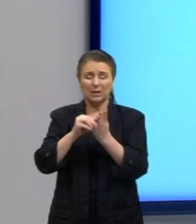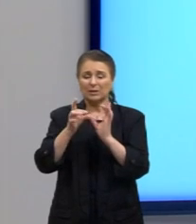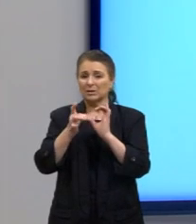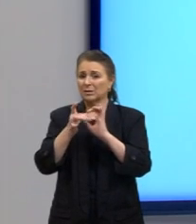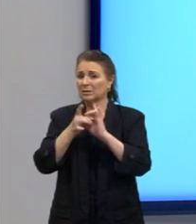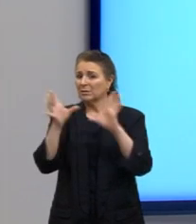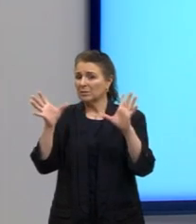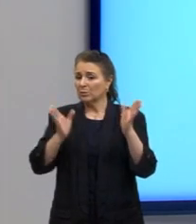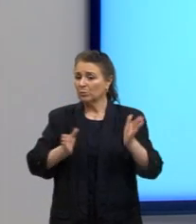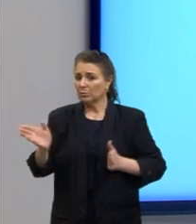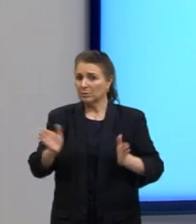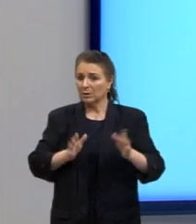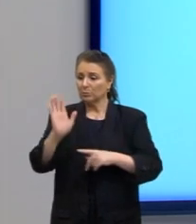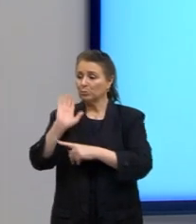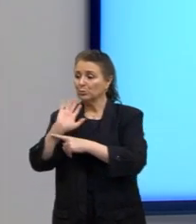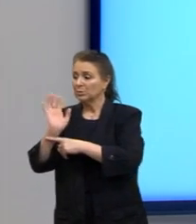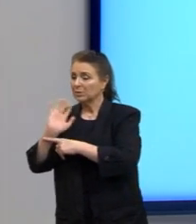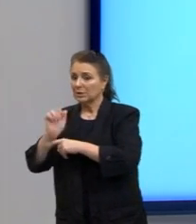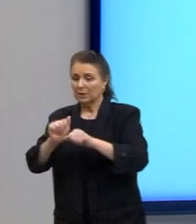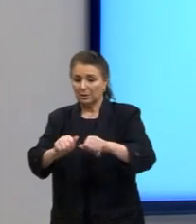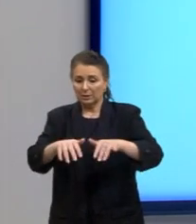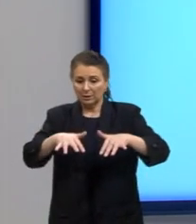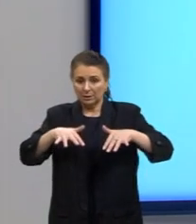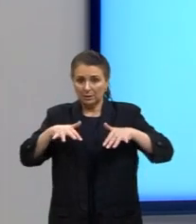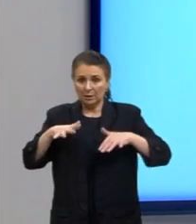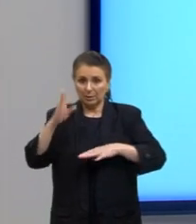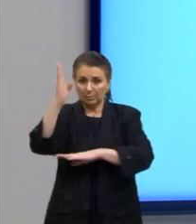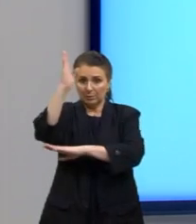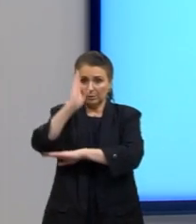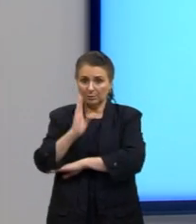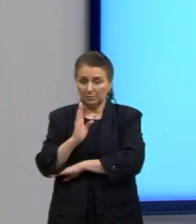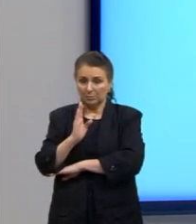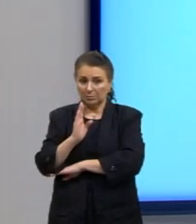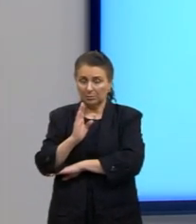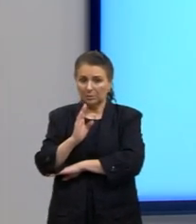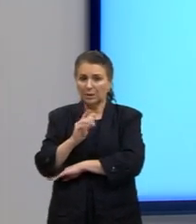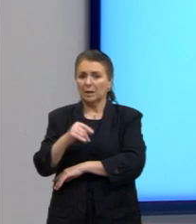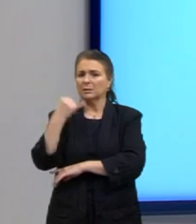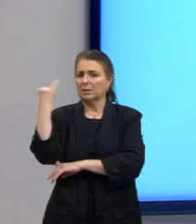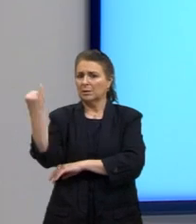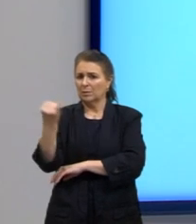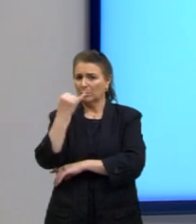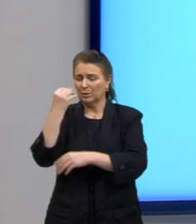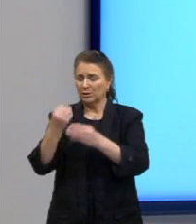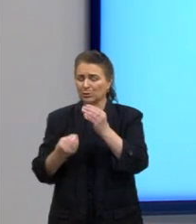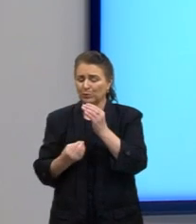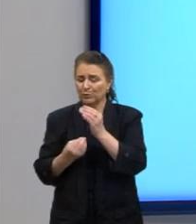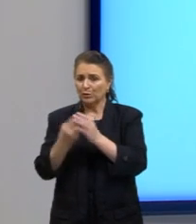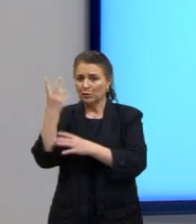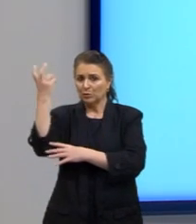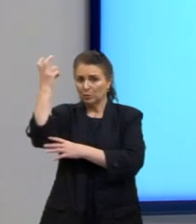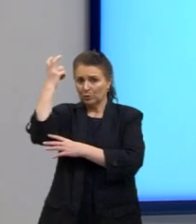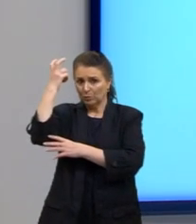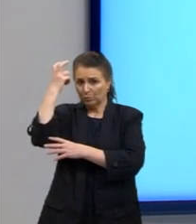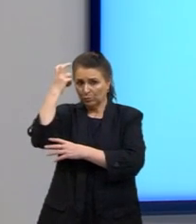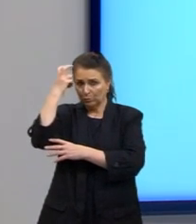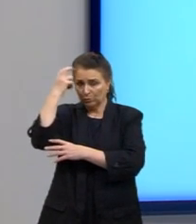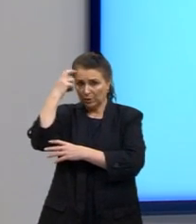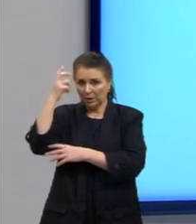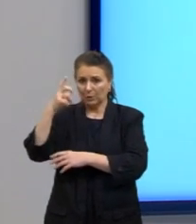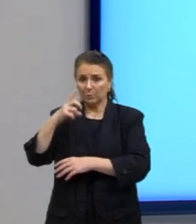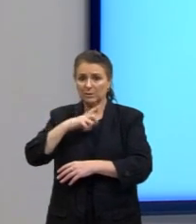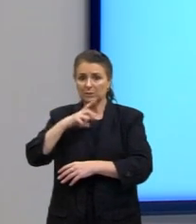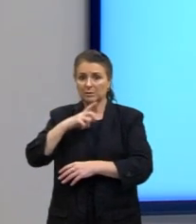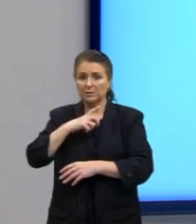no Brasil uma vez que essa importante fonte cultural está majoritariamente concentrada em zonas de